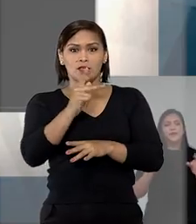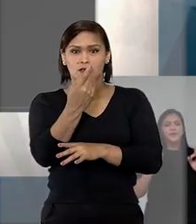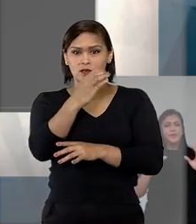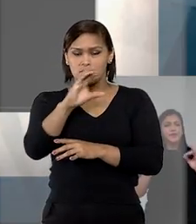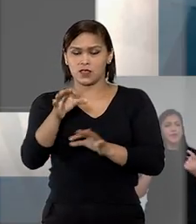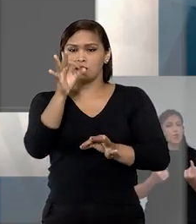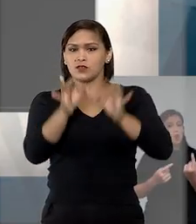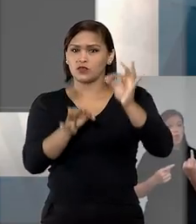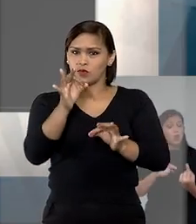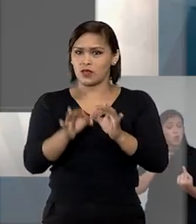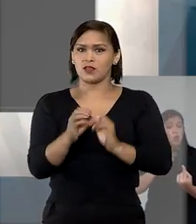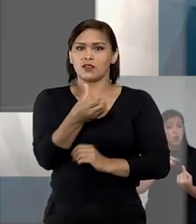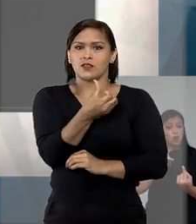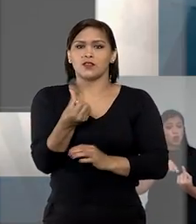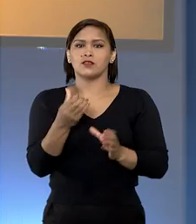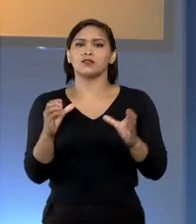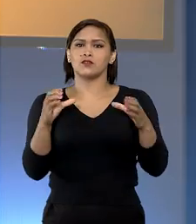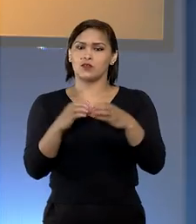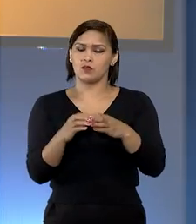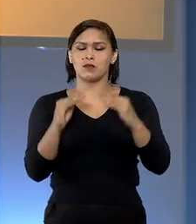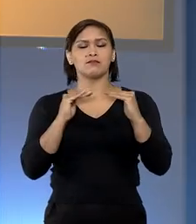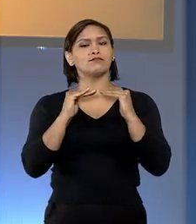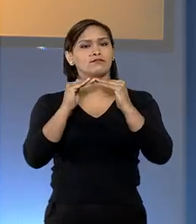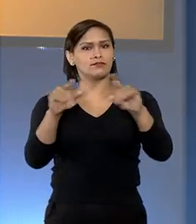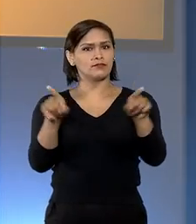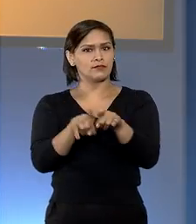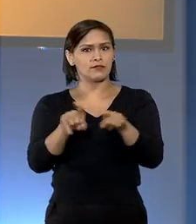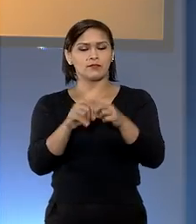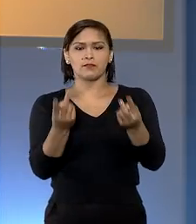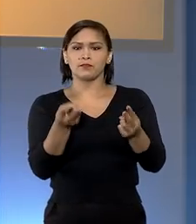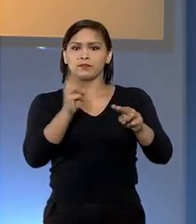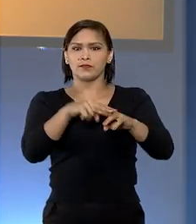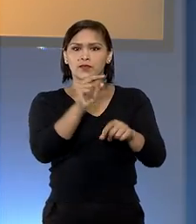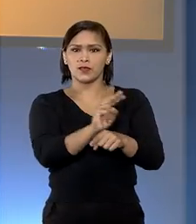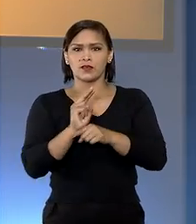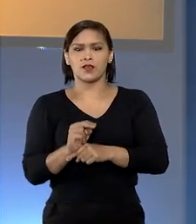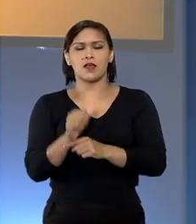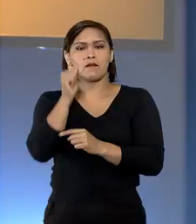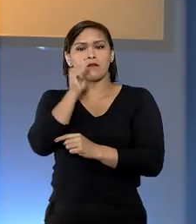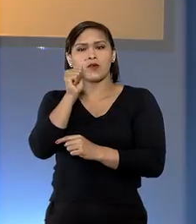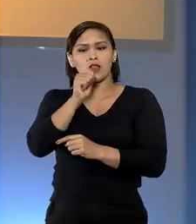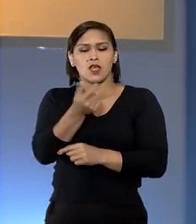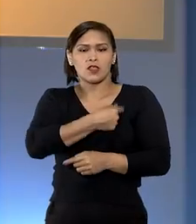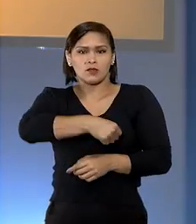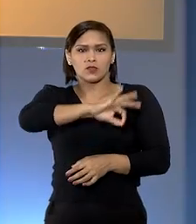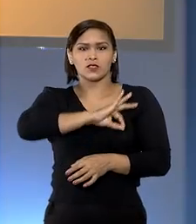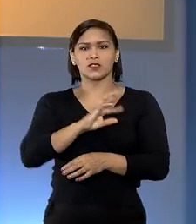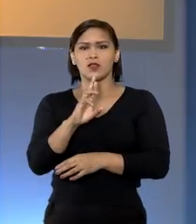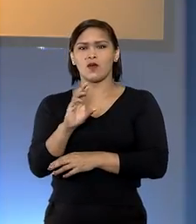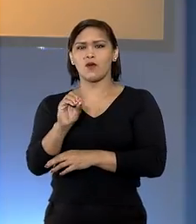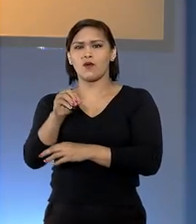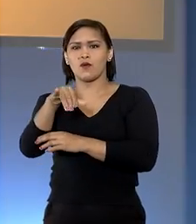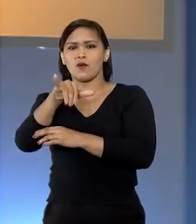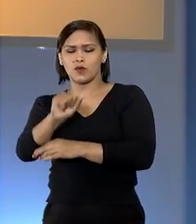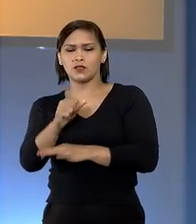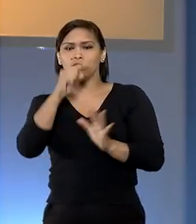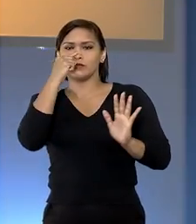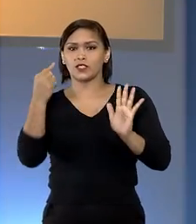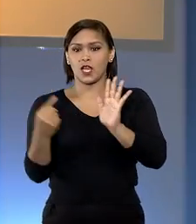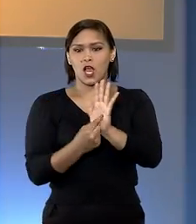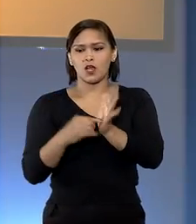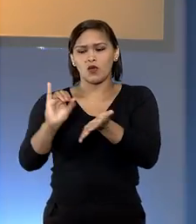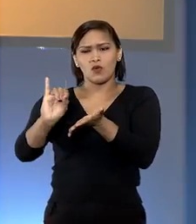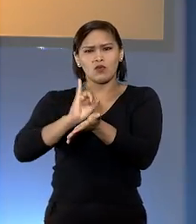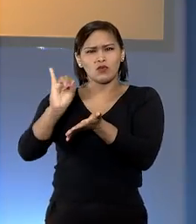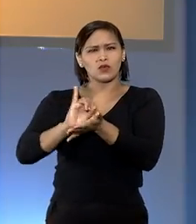será julgado pela Sexta turma mantida também a prisão preventiva da mulher do policial Ronnie Lessa acusada de